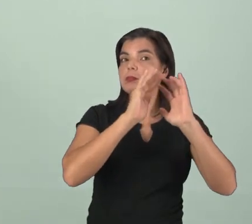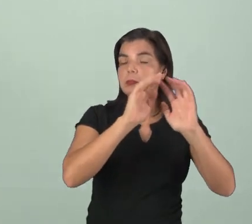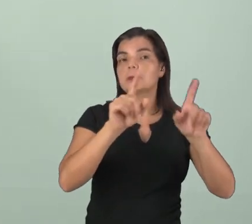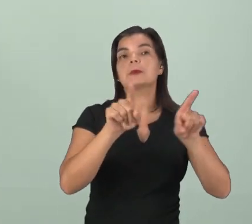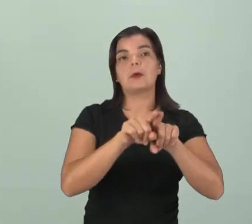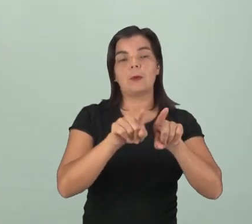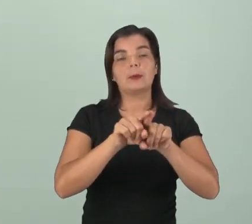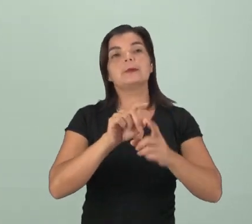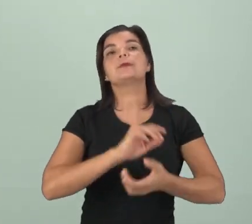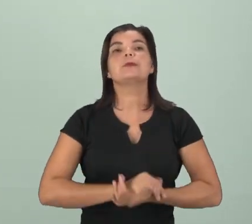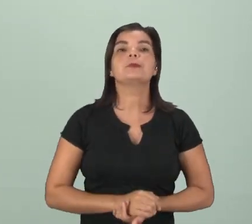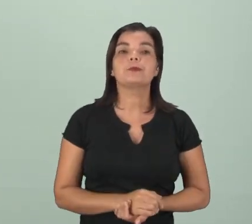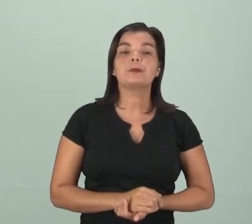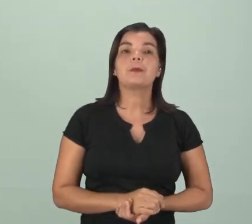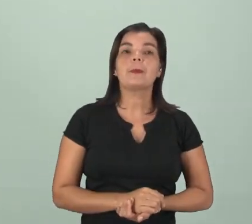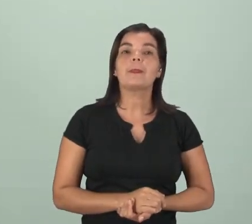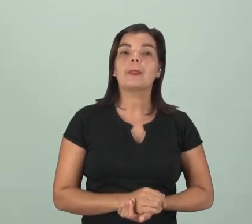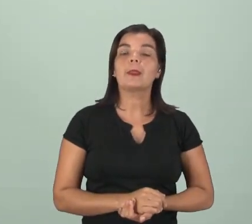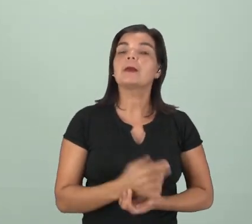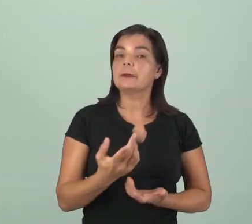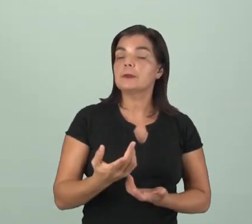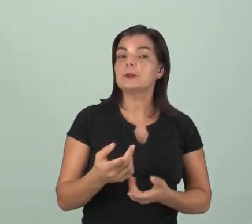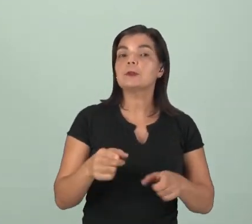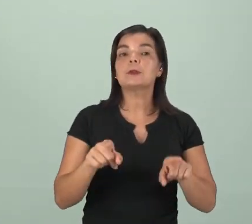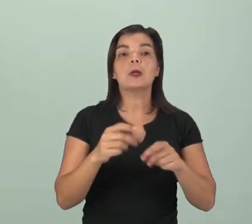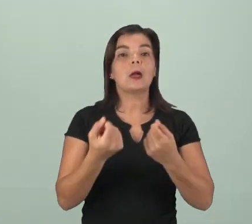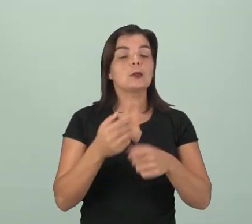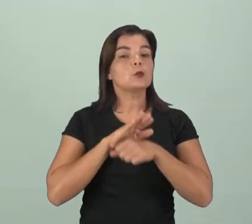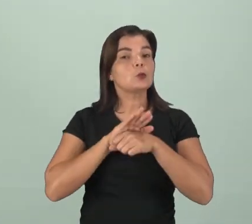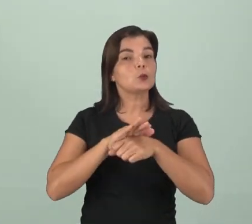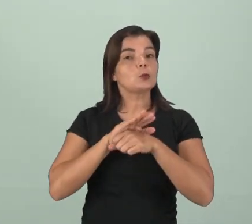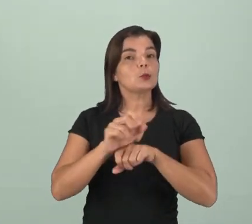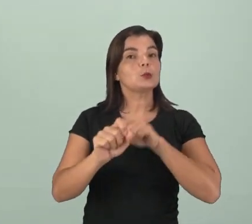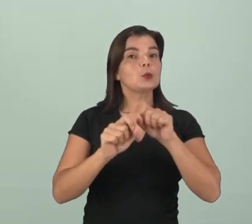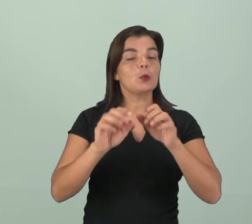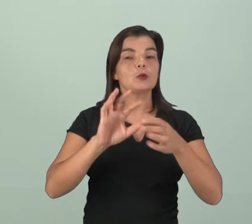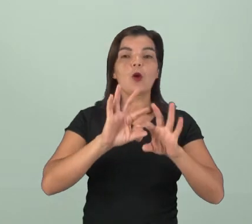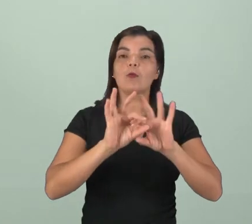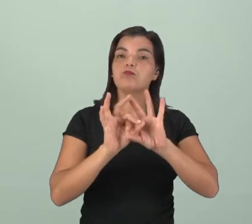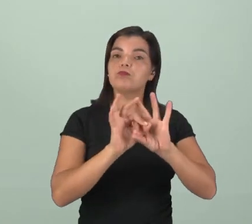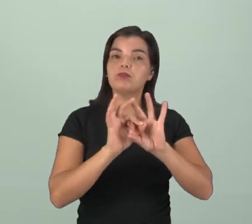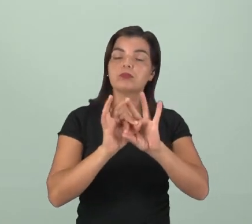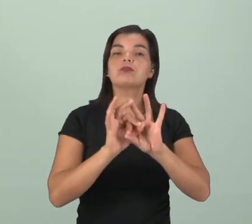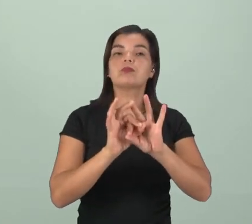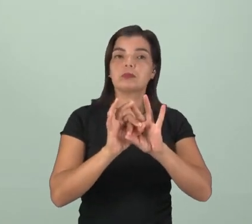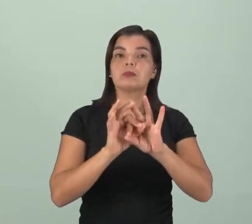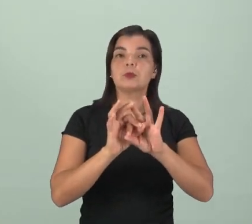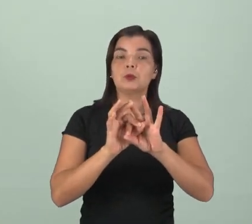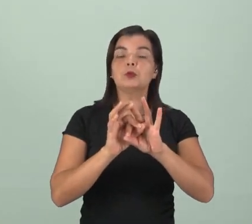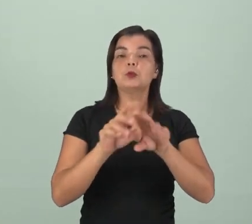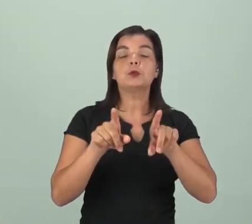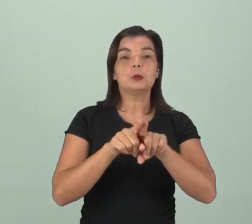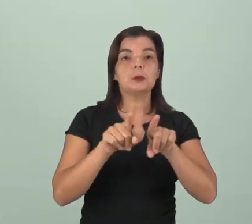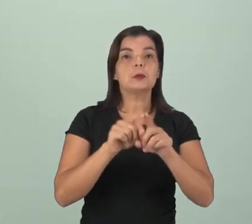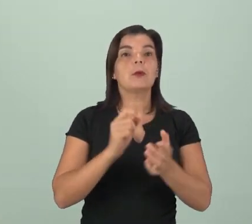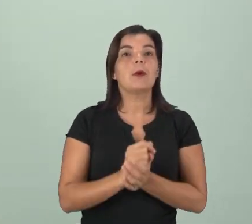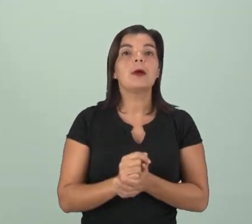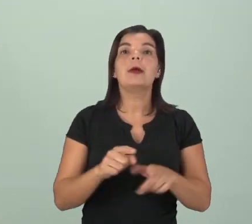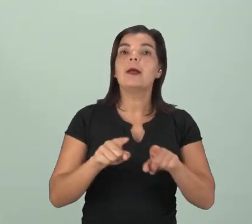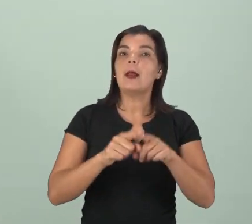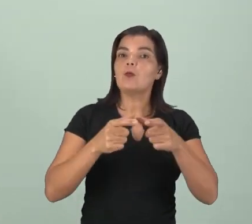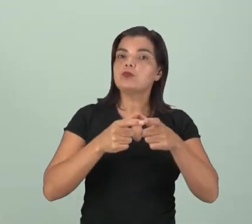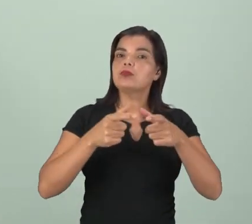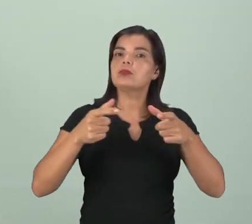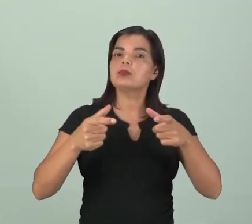máquina, é o software do cérebro humano. Ajuda nas conexões dos neurônios, né? Tornando densa